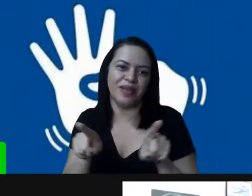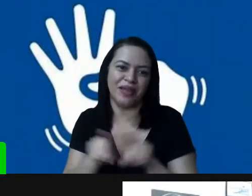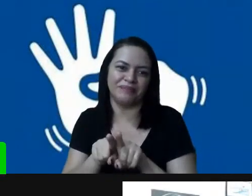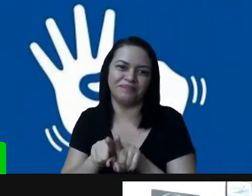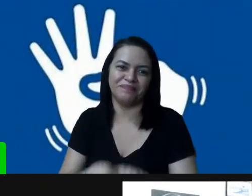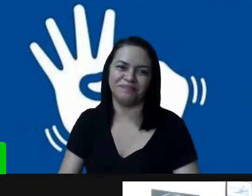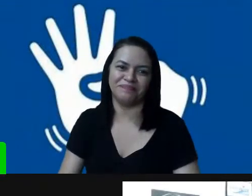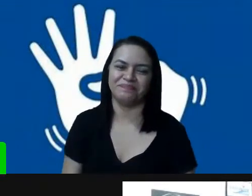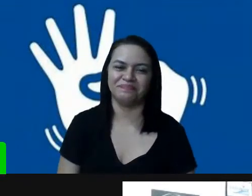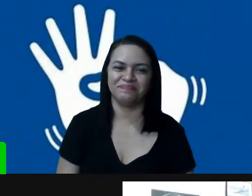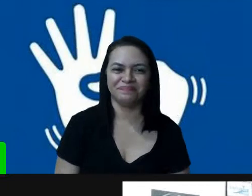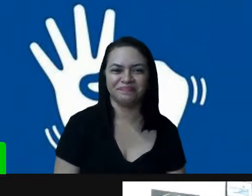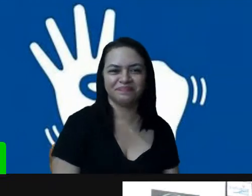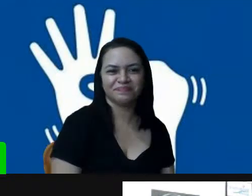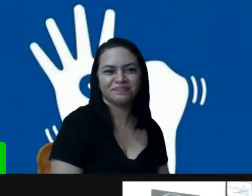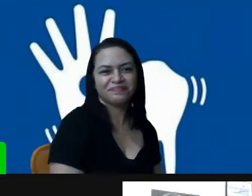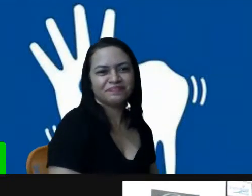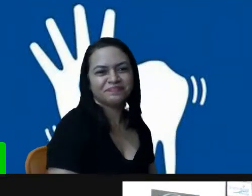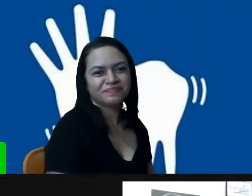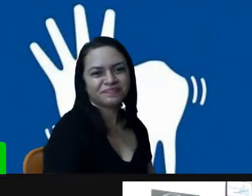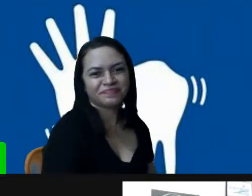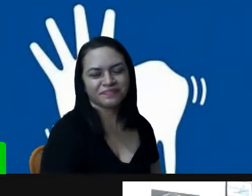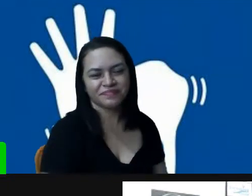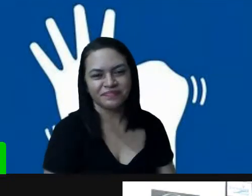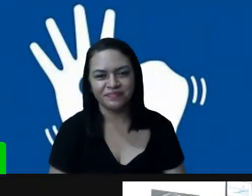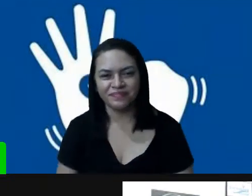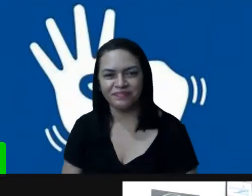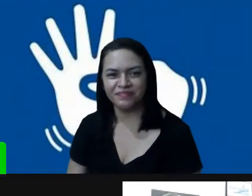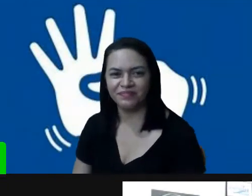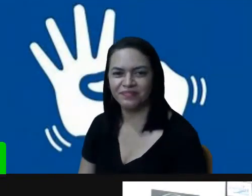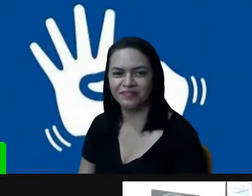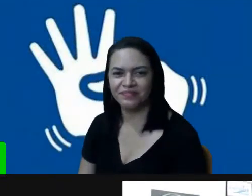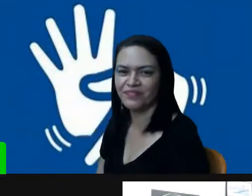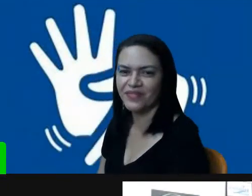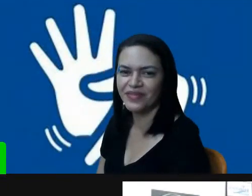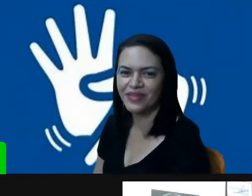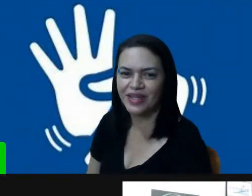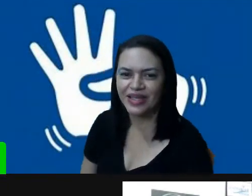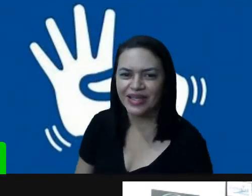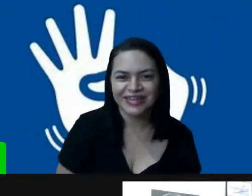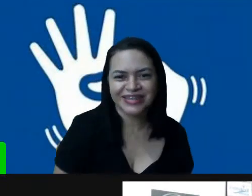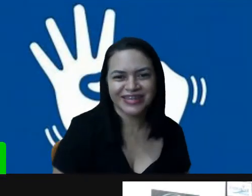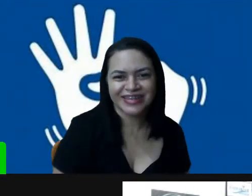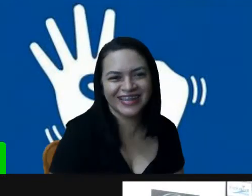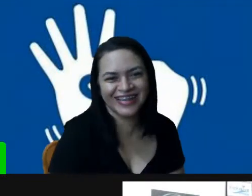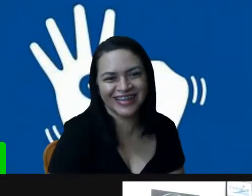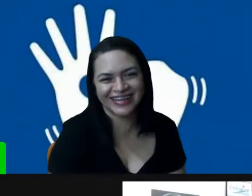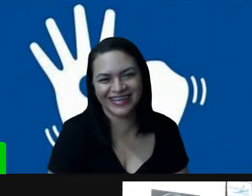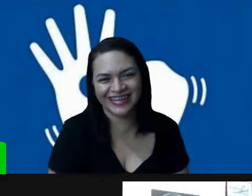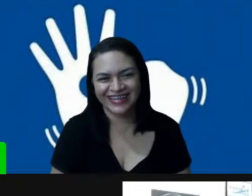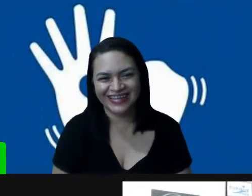também. Ótimo. Eu pedi desculpa aí pela zoada da porta, tava aberta.